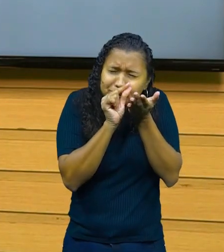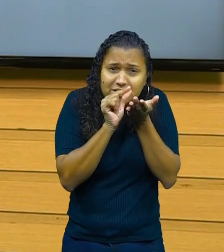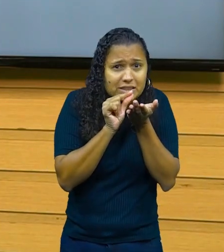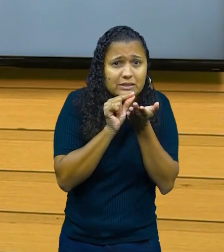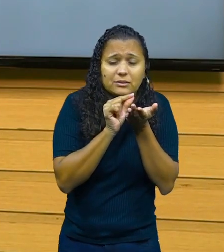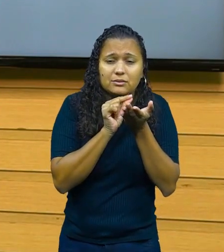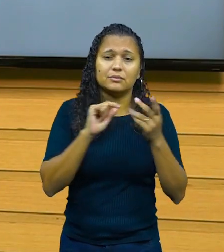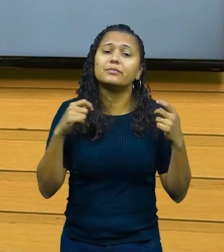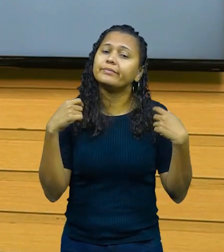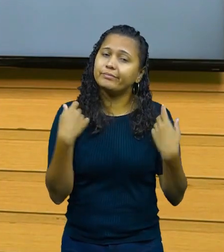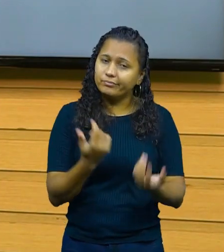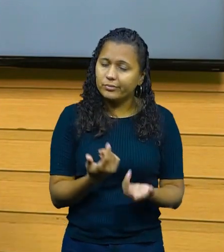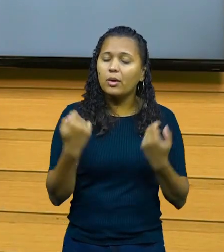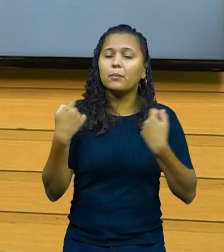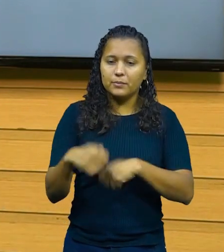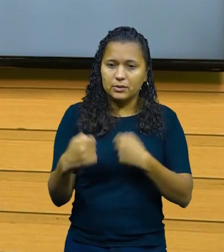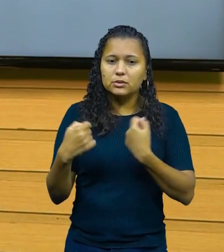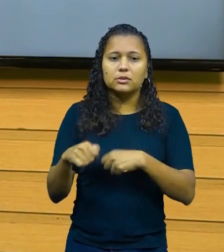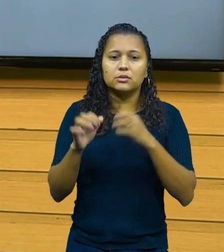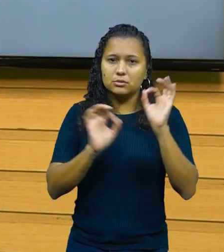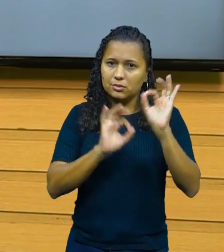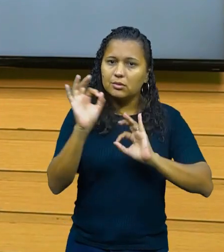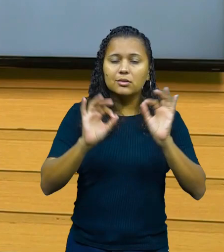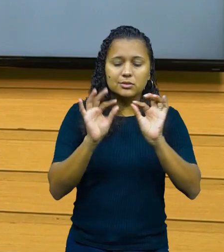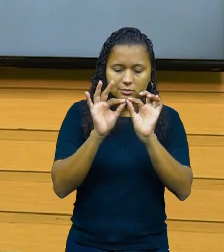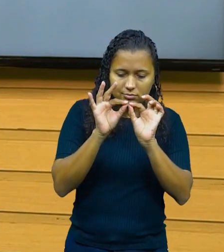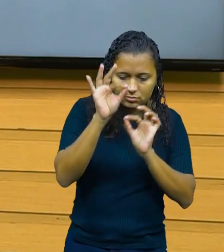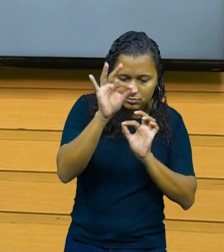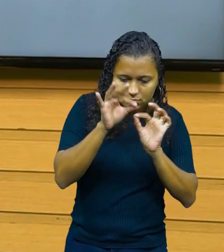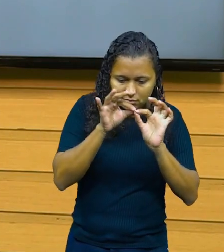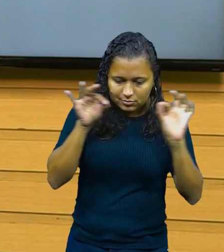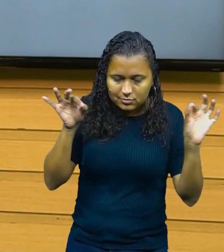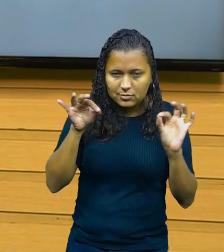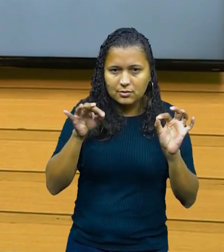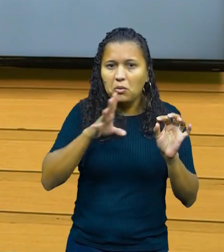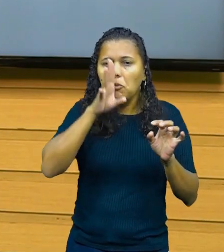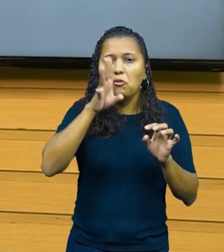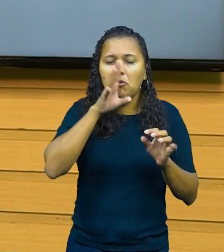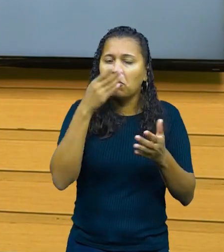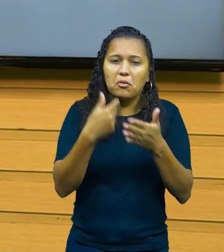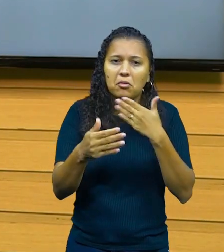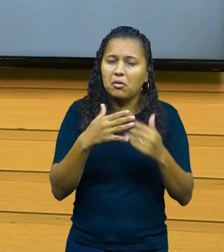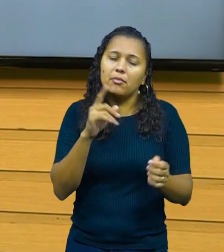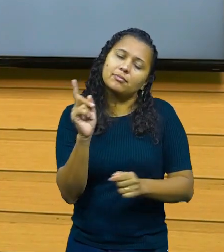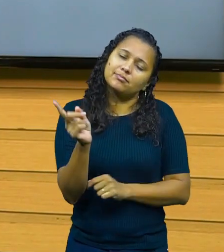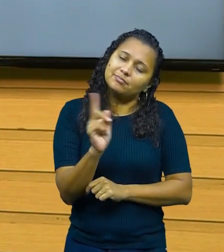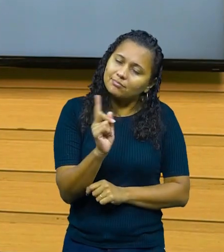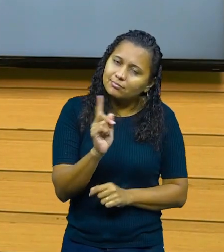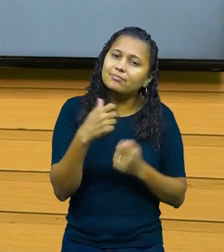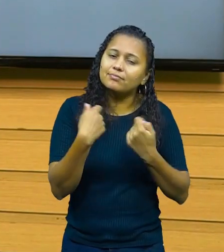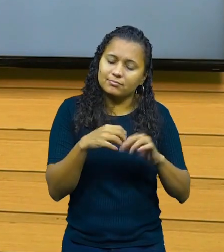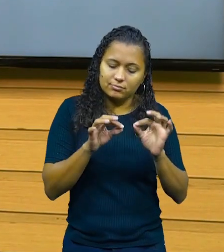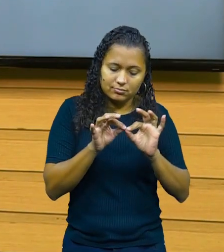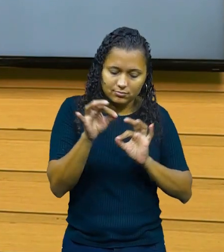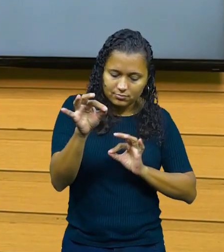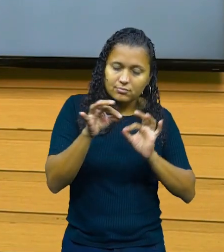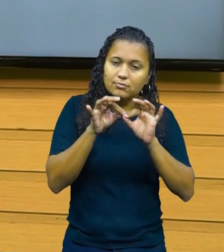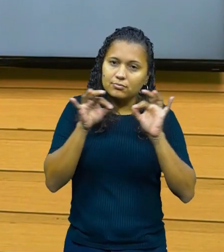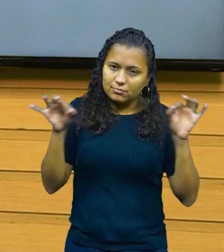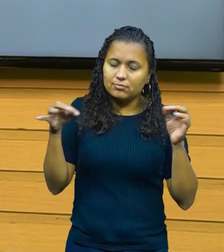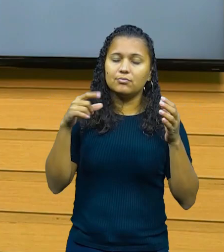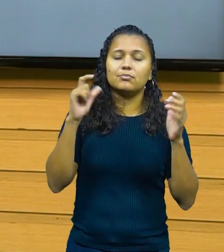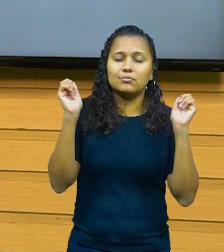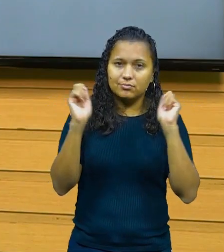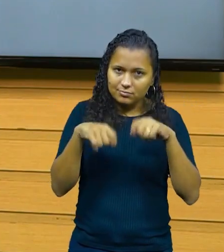ali microscópicas. Então, essas peças elas também são medidas. Não pense você que elas são ali simplesmente organizadas.